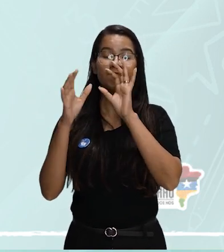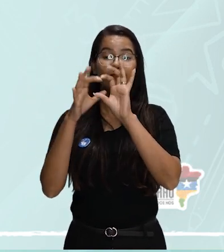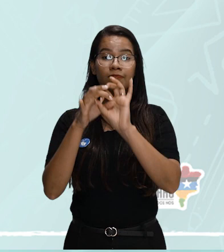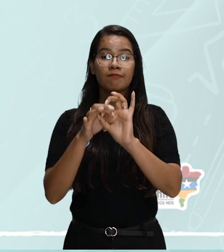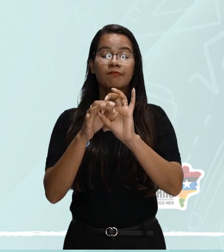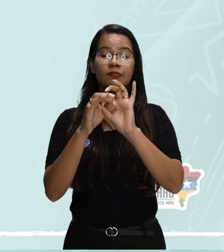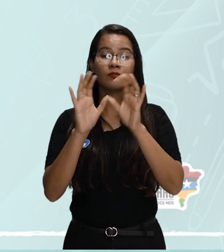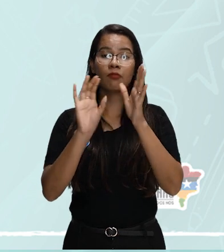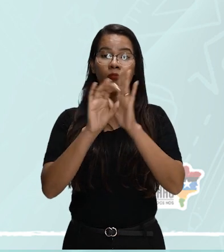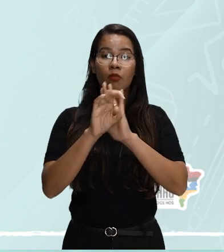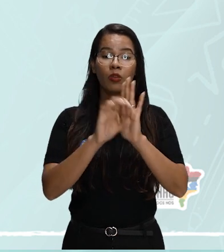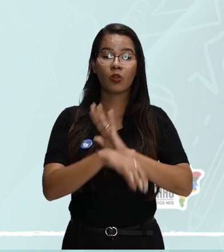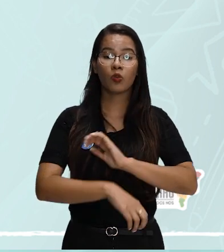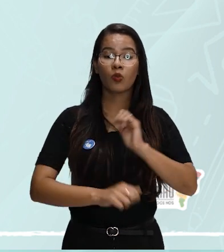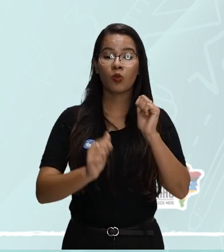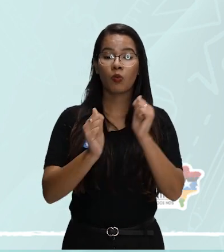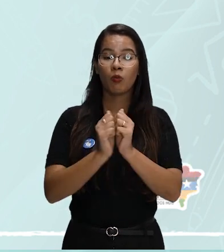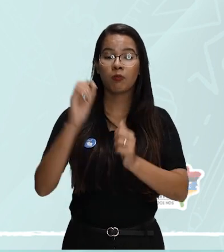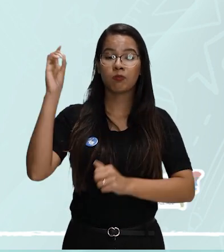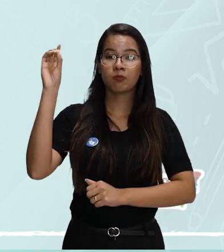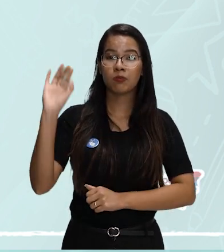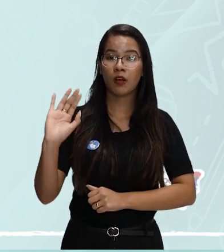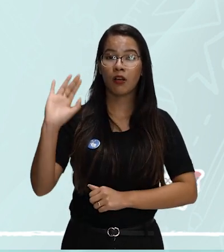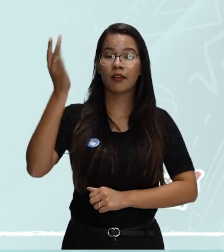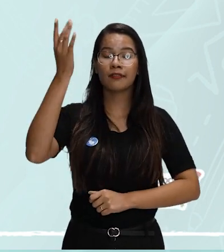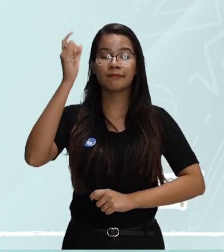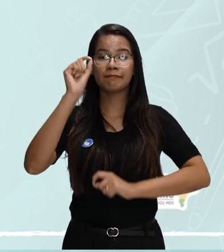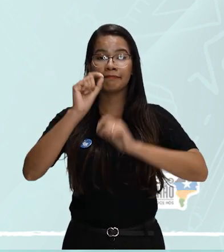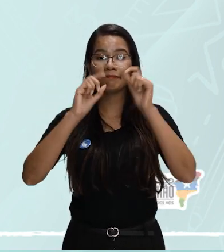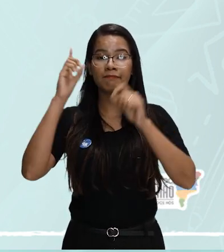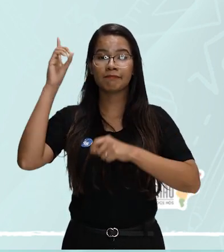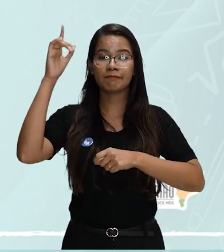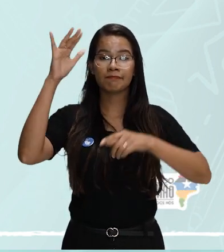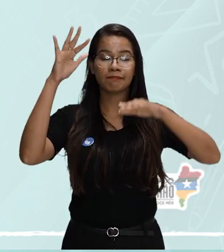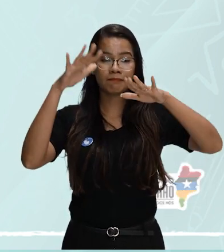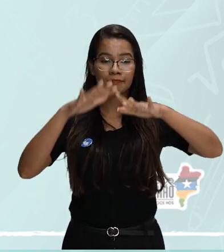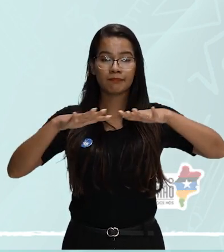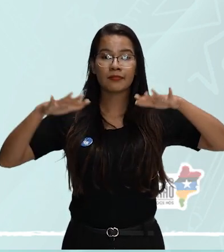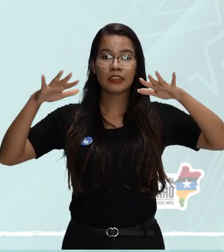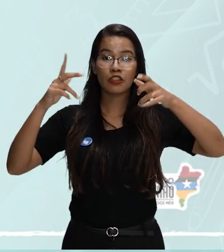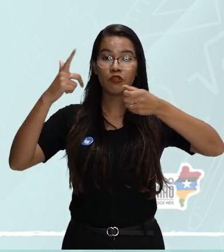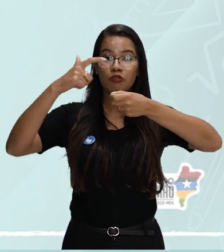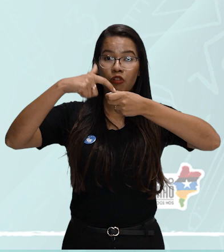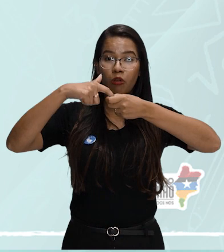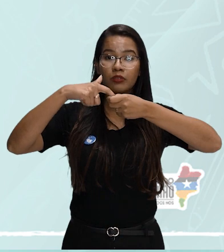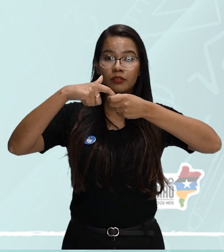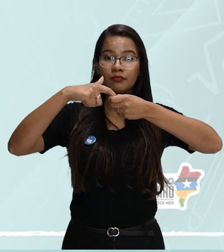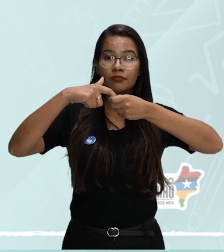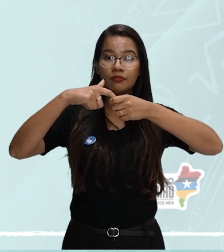com que a luz incide sobre uma superfície e retorna para o mesmo meio de origem.